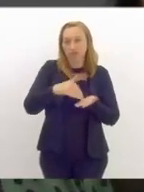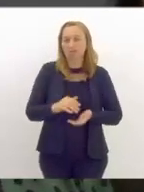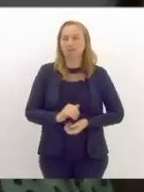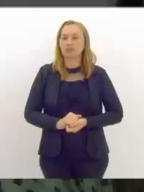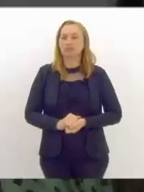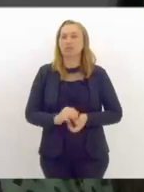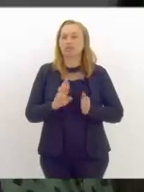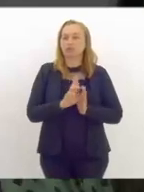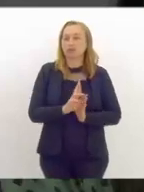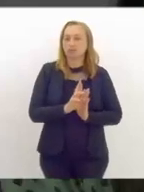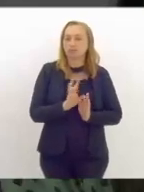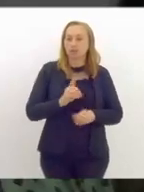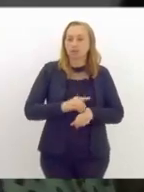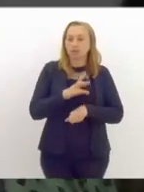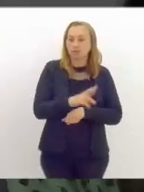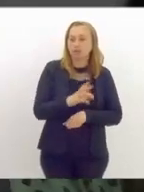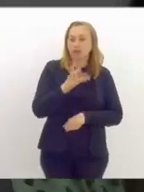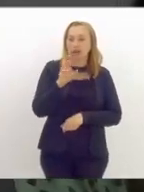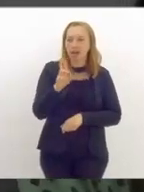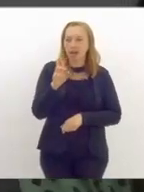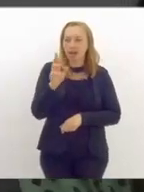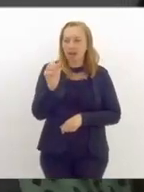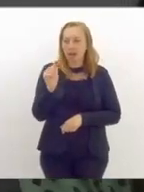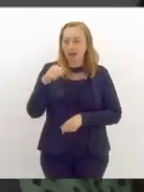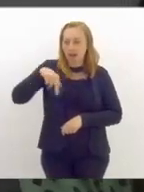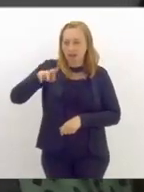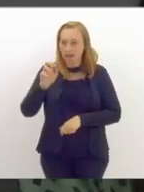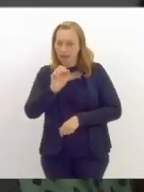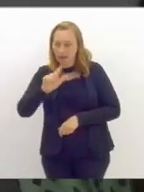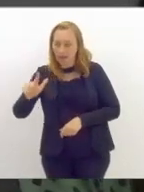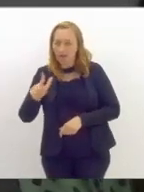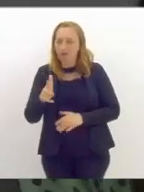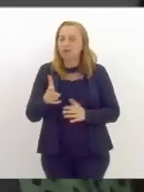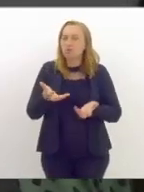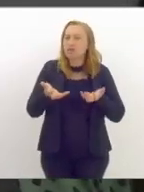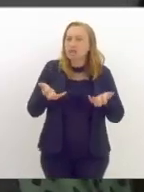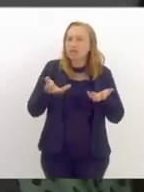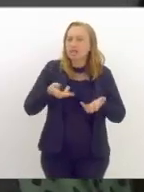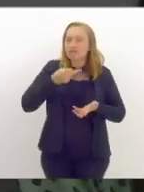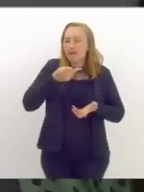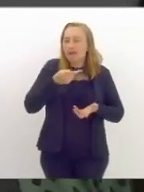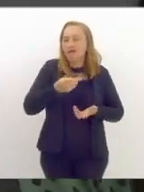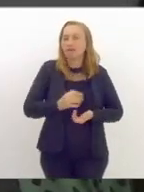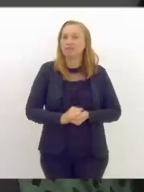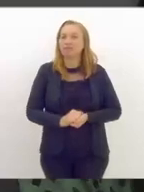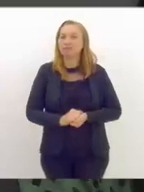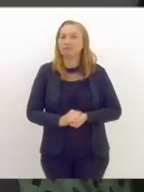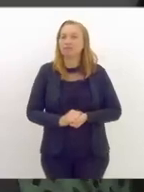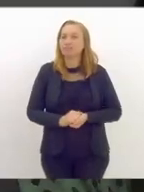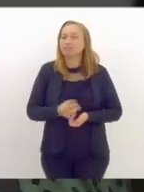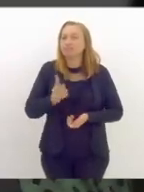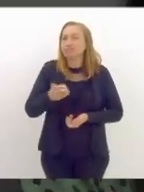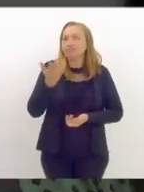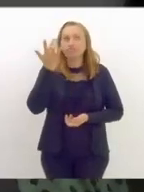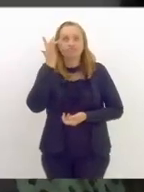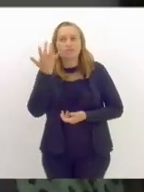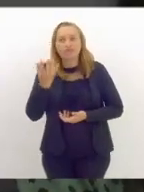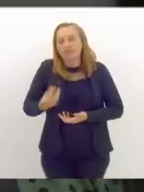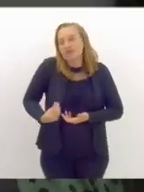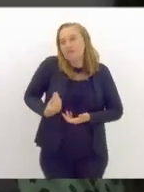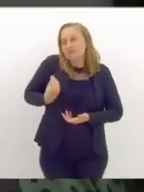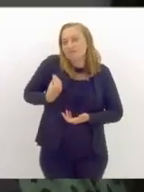figura da doutora Raquel Rivello. E eu queria inicialmente dizer que eu sempre acho que a